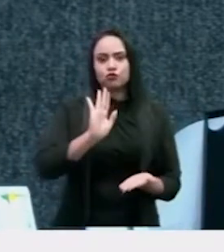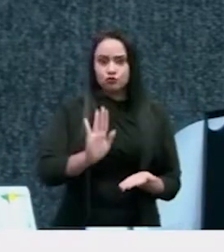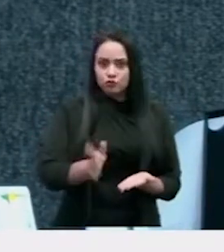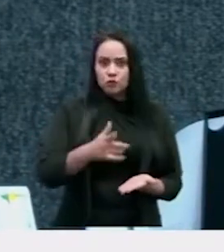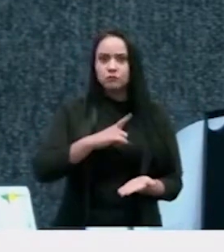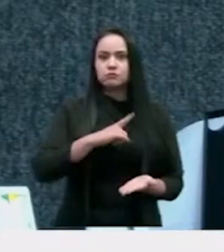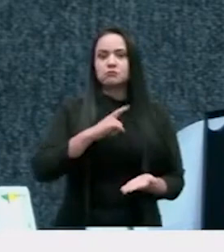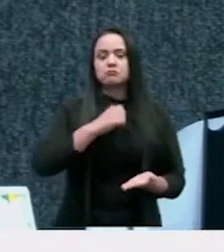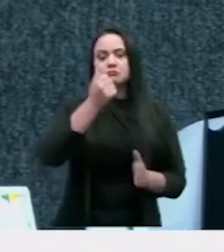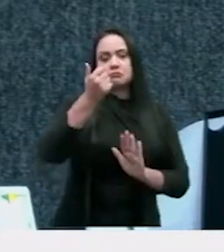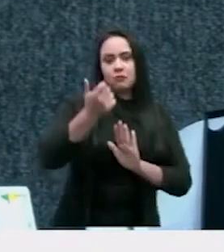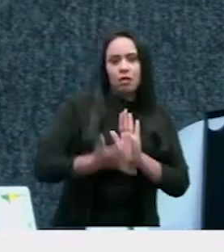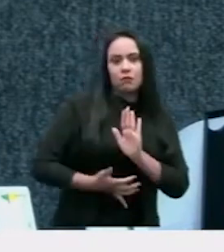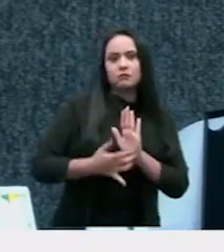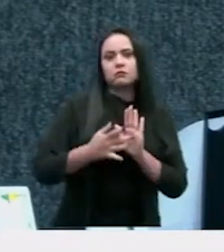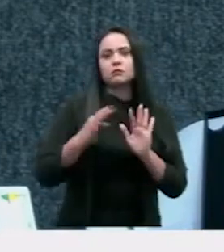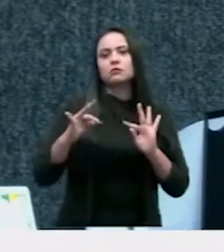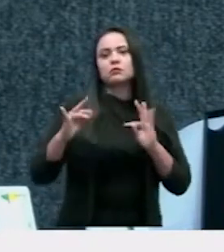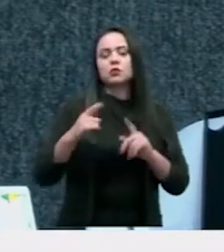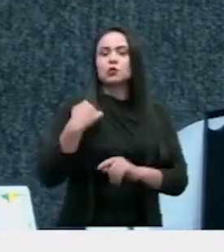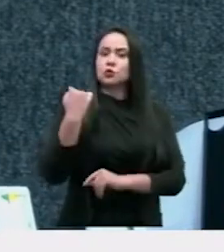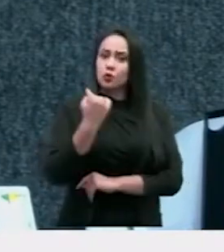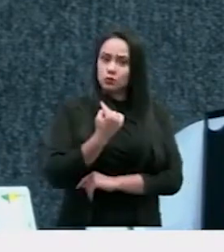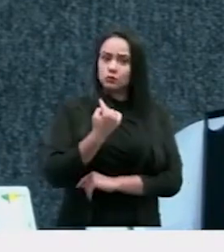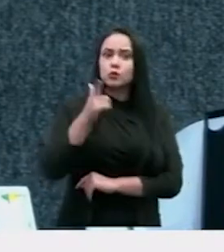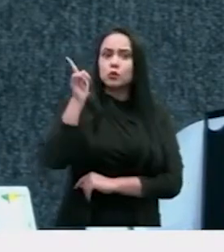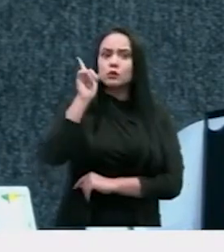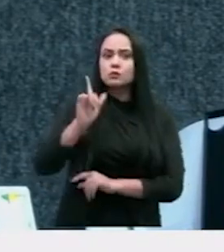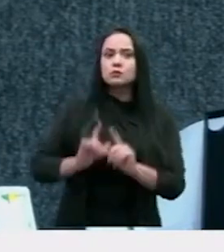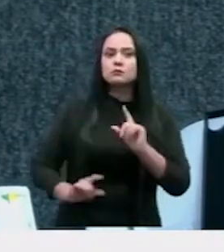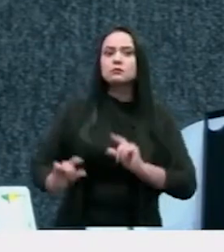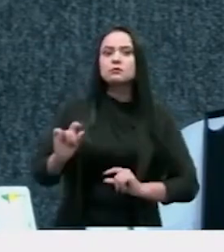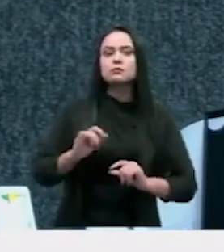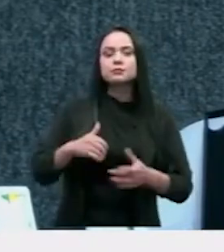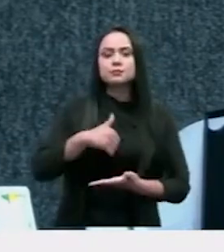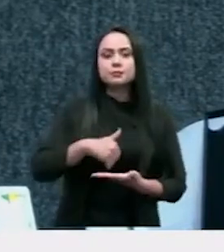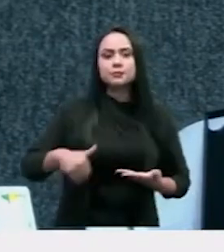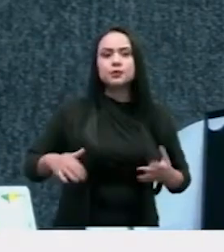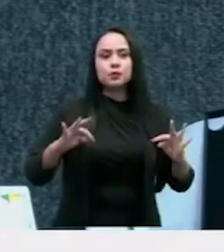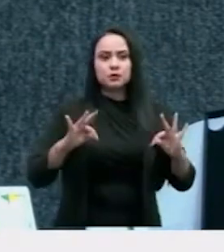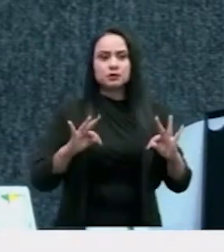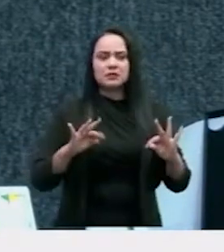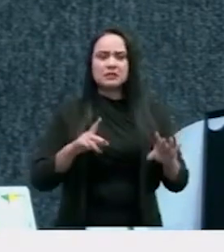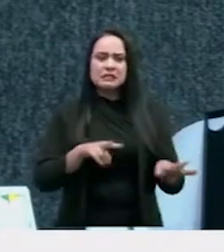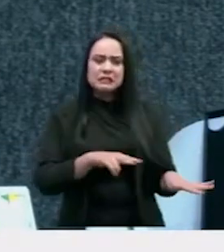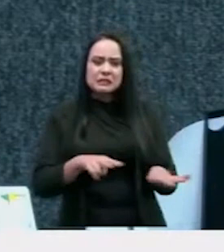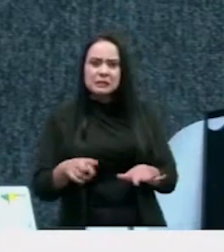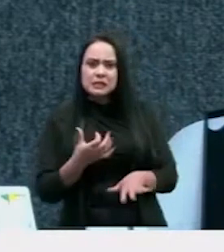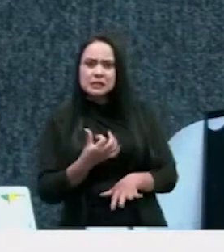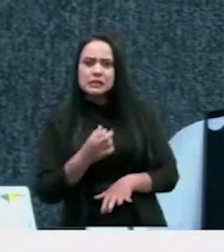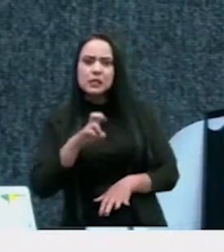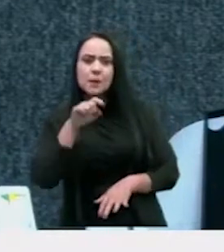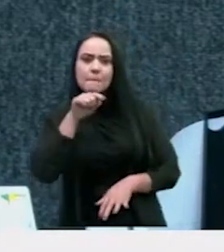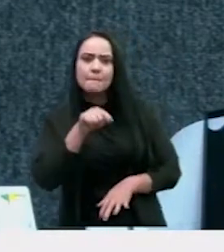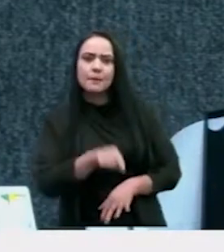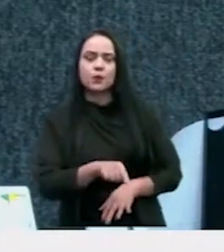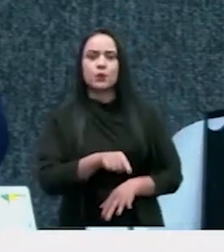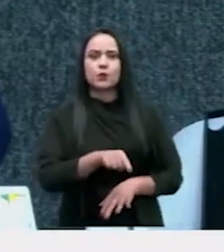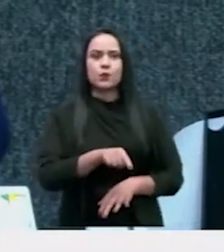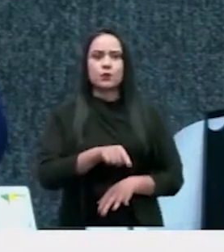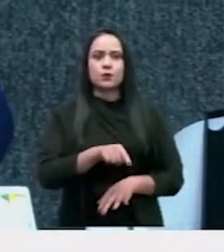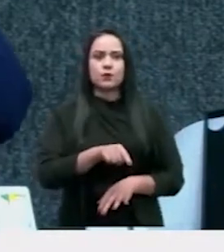tenham sido prescritas e nós Já conseguimos e eliminar em poucas semanas 65.000 execuções